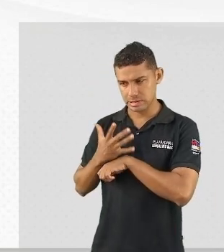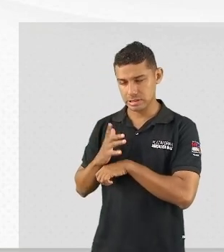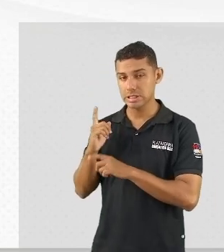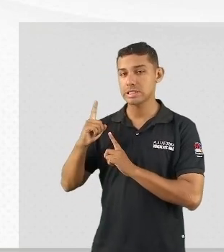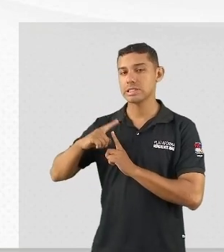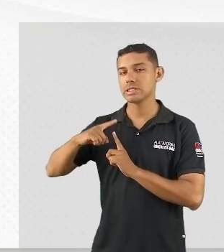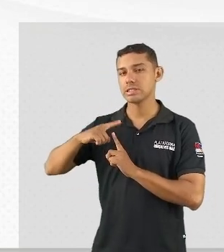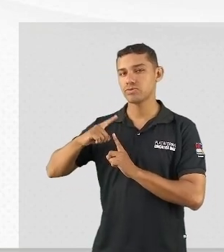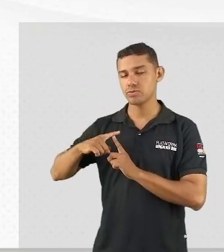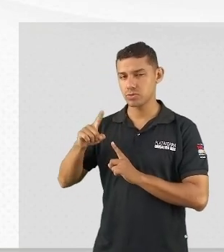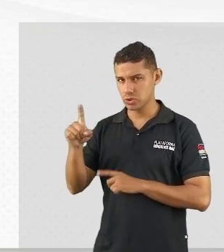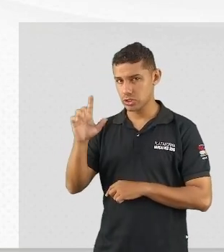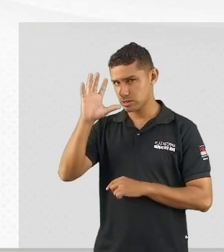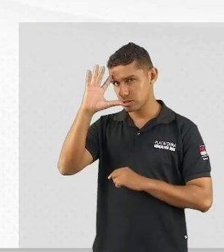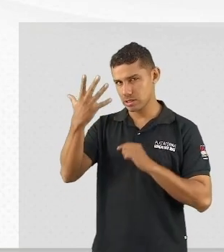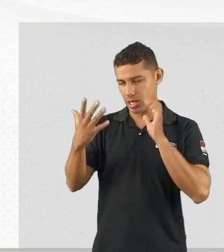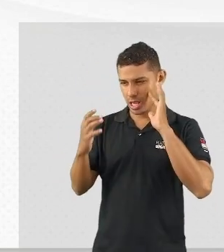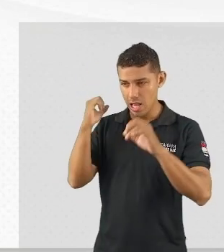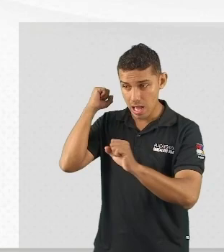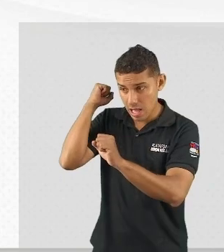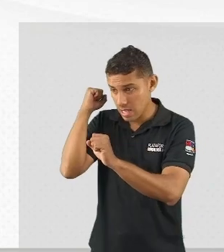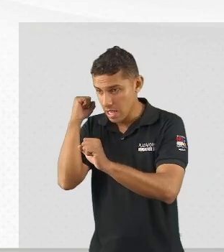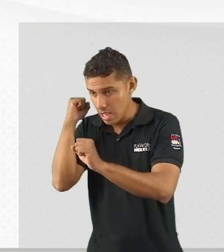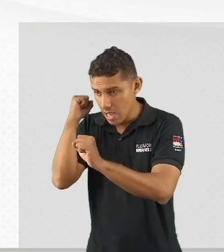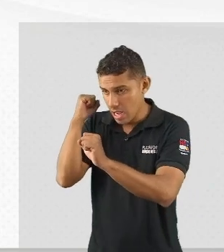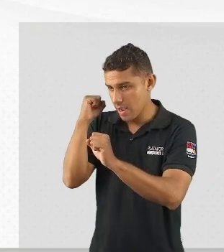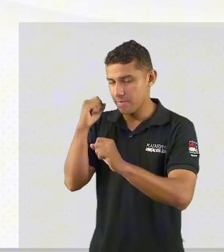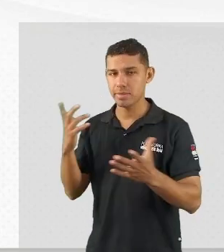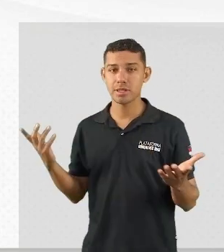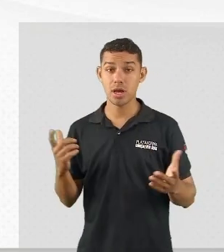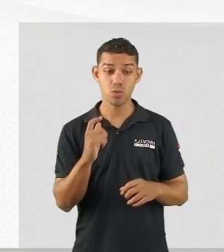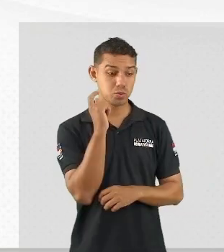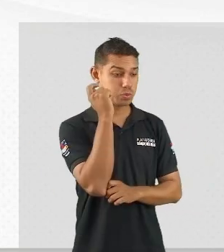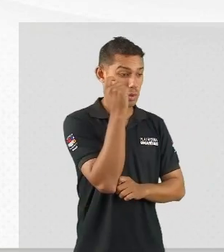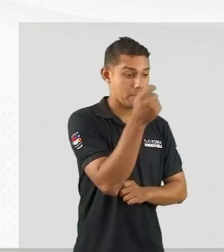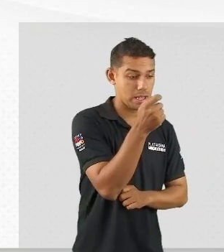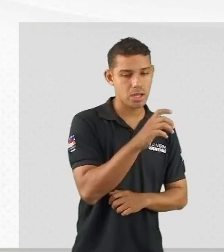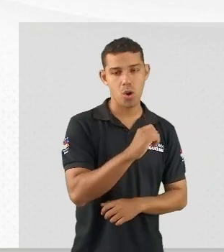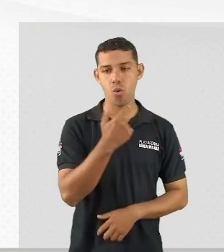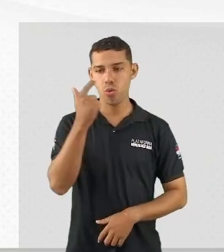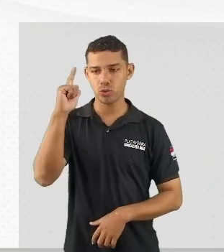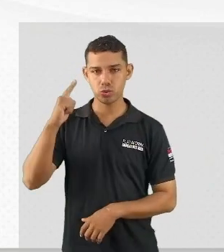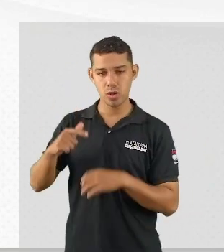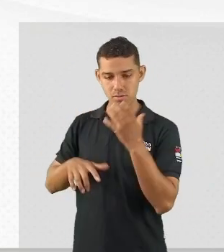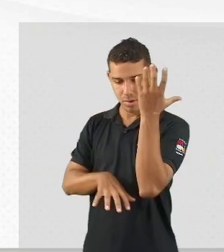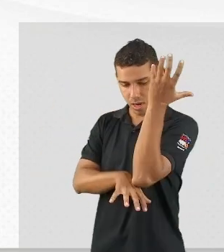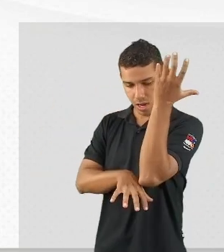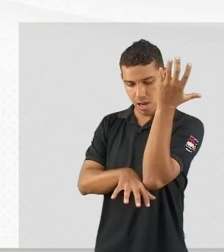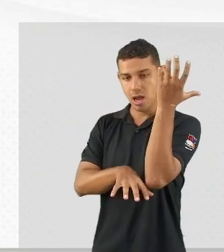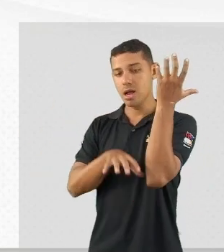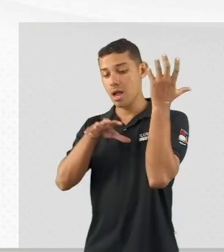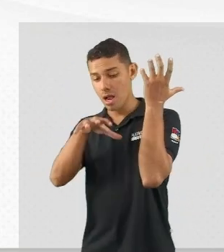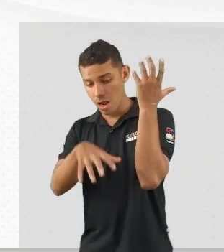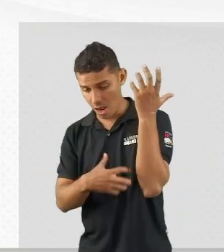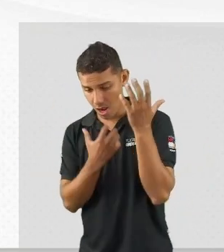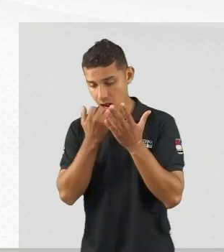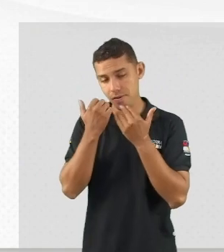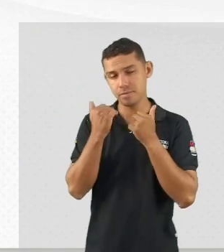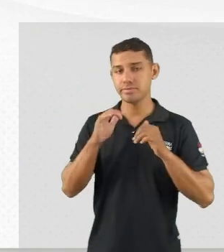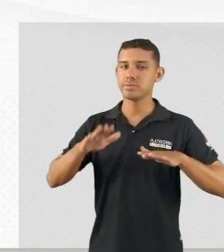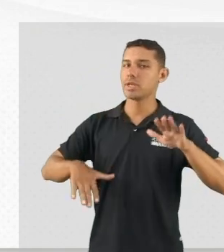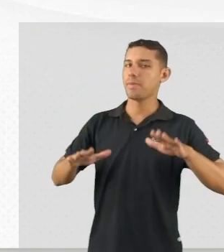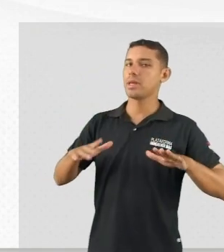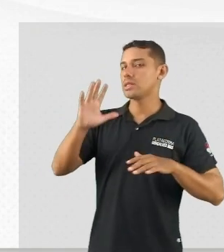de atividade, né, de caça. Uns vão ter a pesca, outros vão comer raízes. vai depender muito das circunstâncias